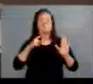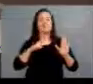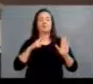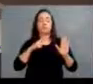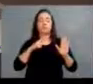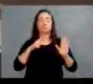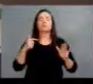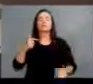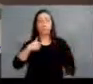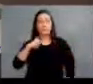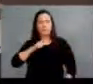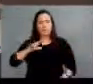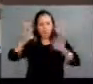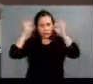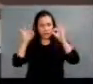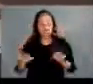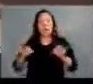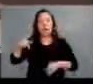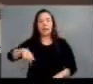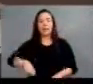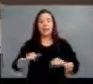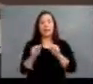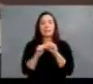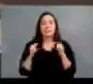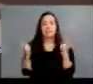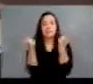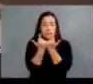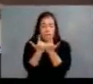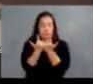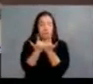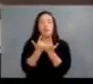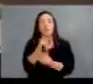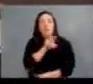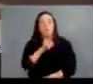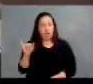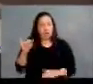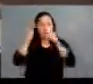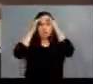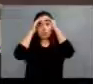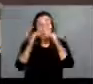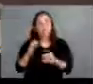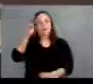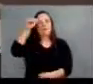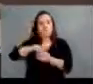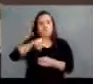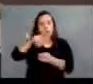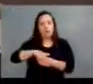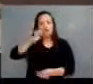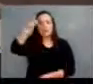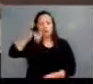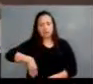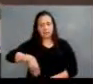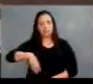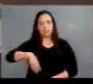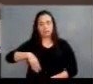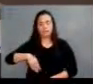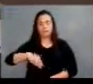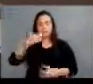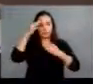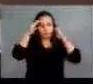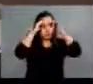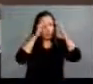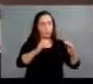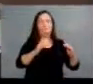lei, e eu tenho certeza que esse parlamento ele dará um voto favorável à